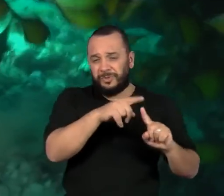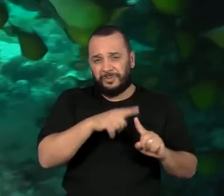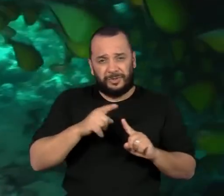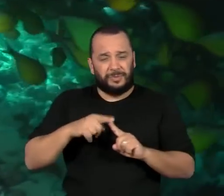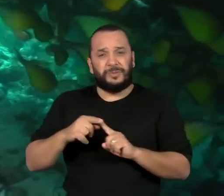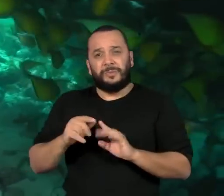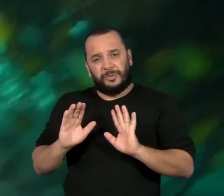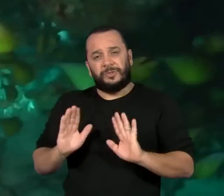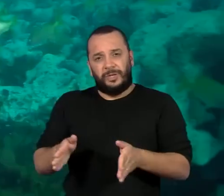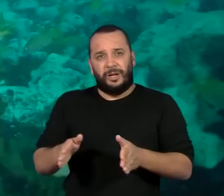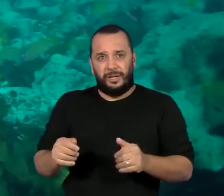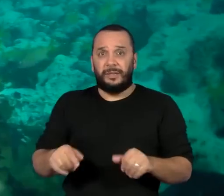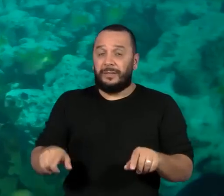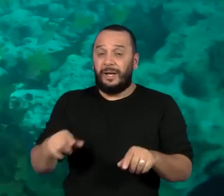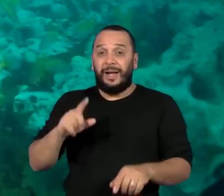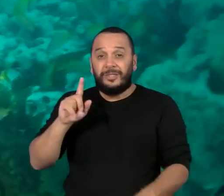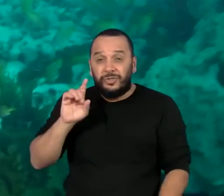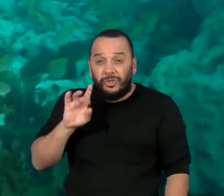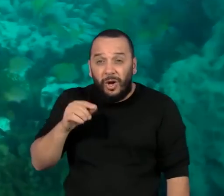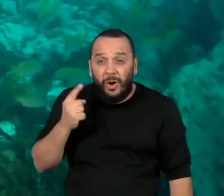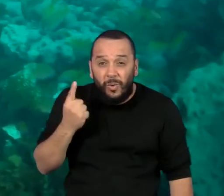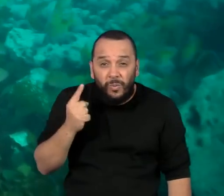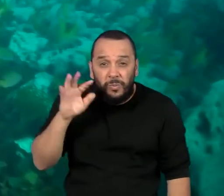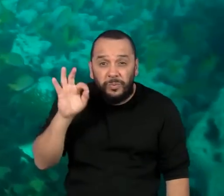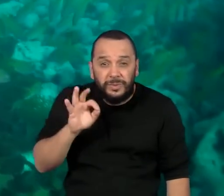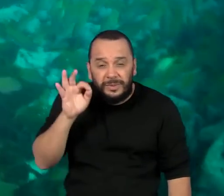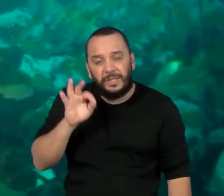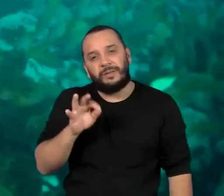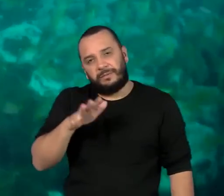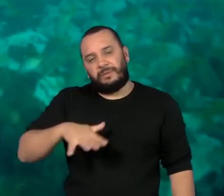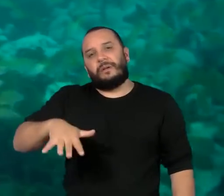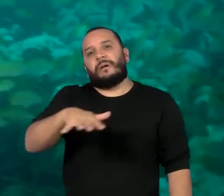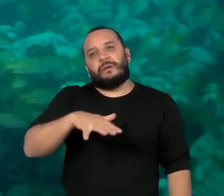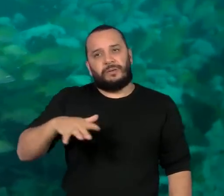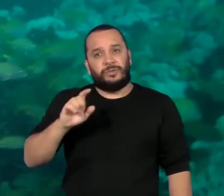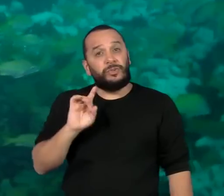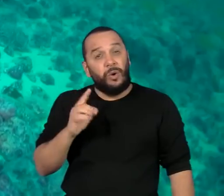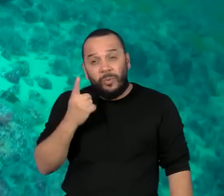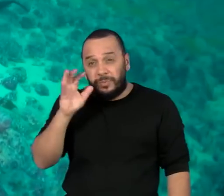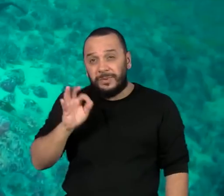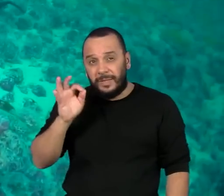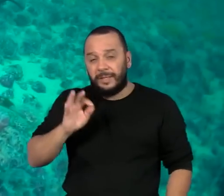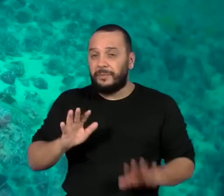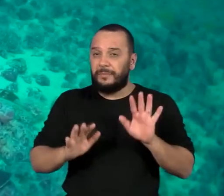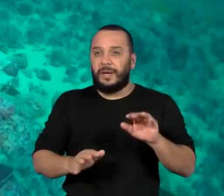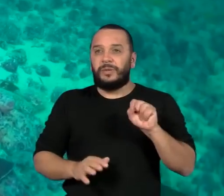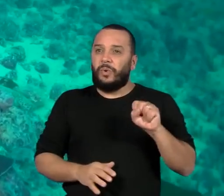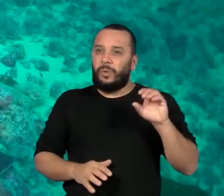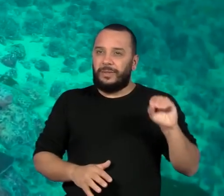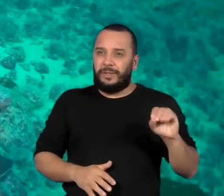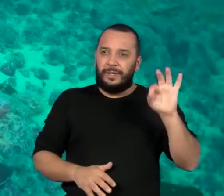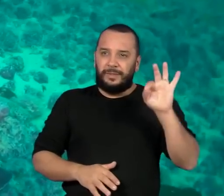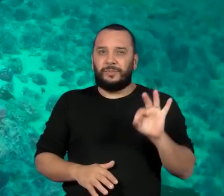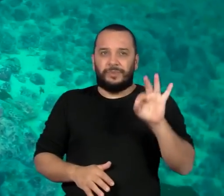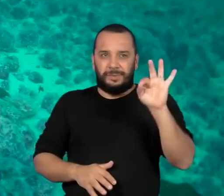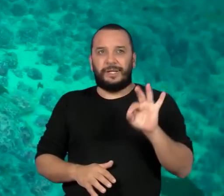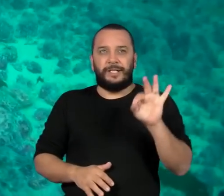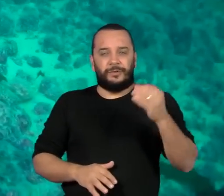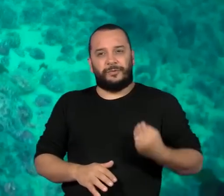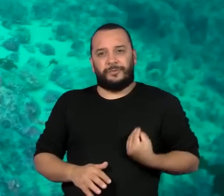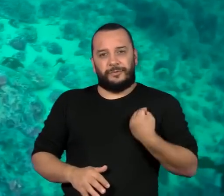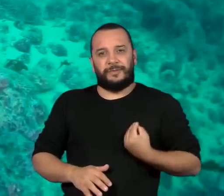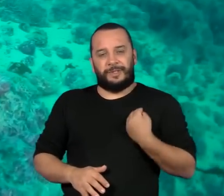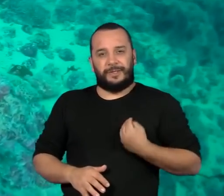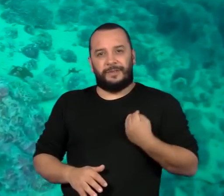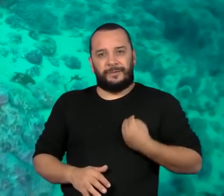represente apenas 1% de toda a extensão de Abrolhos, quase 80% das espécies ocorrem no parque.